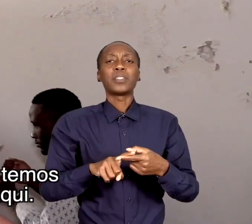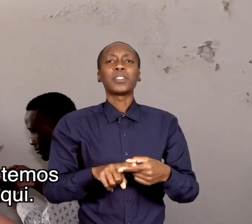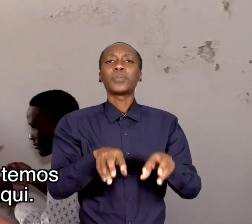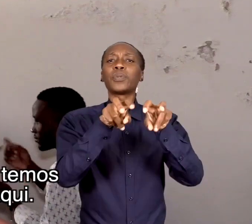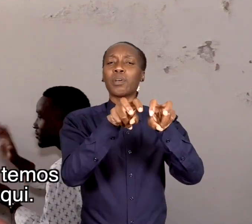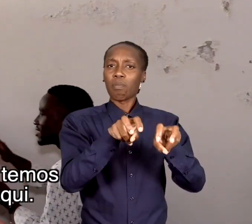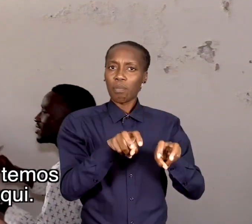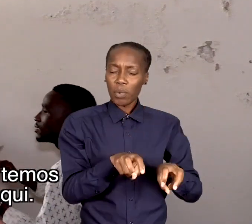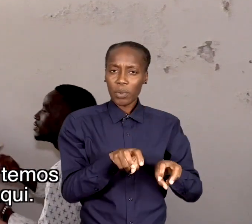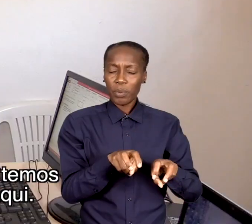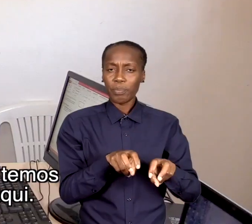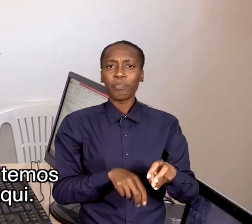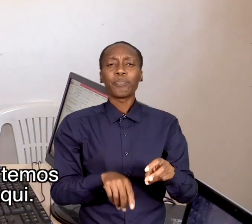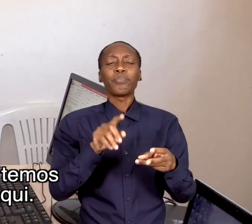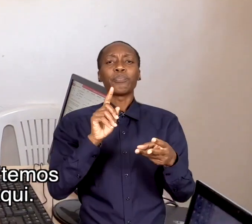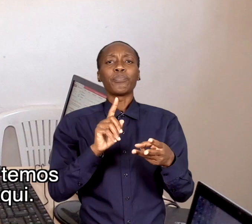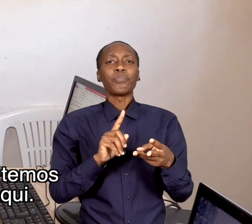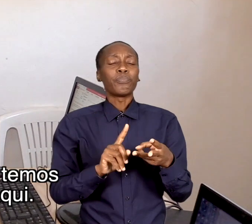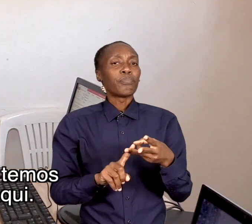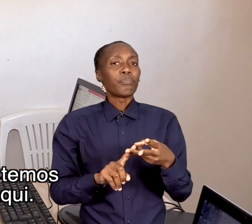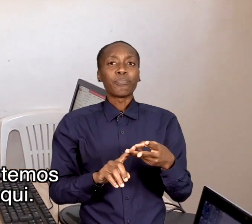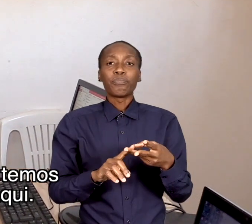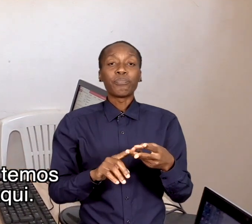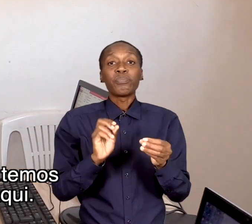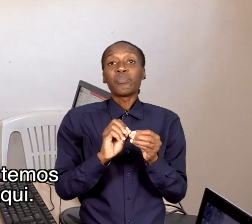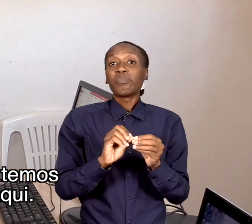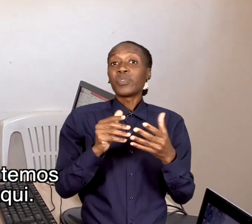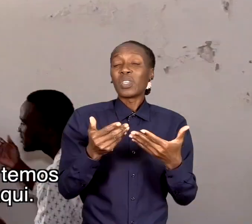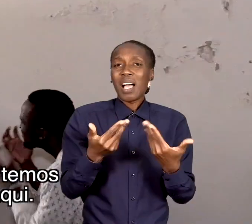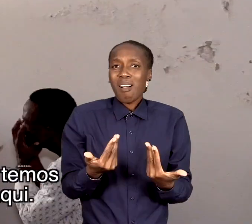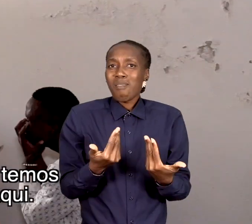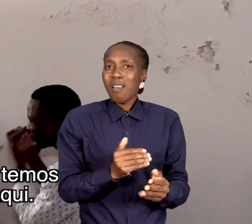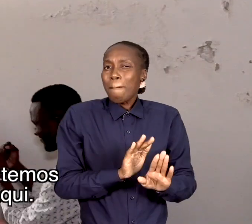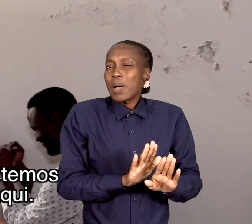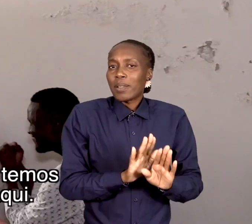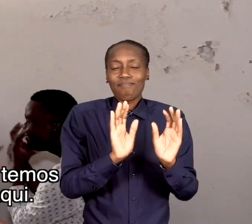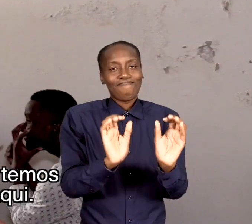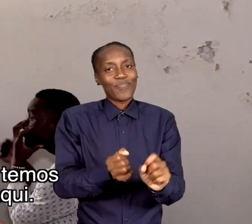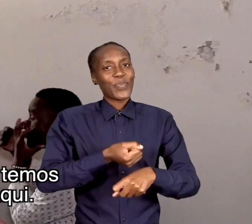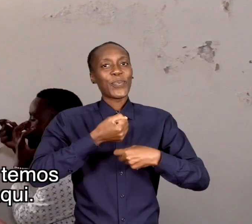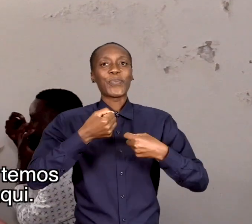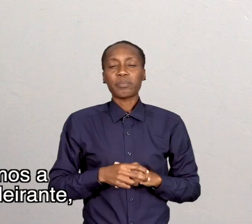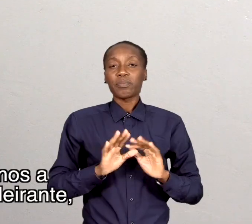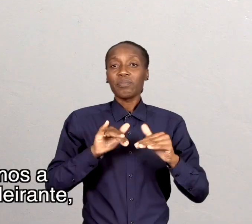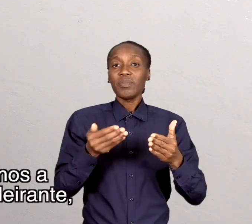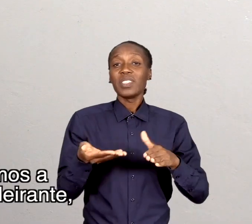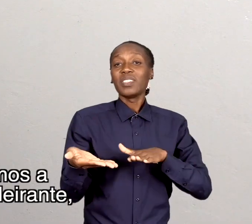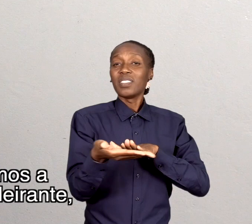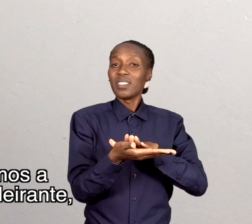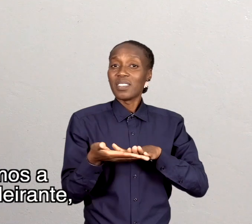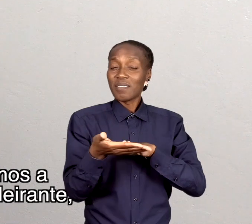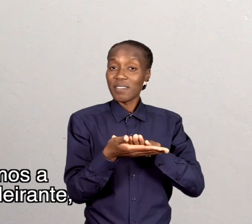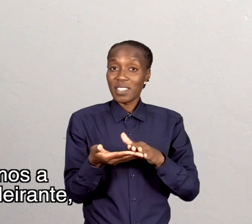mais alunos. E não temos a ideia de parar apenas aqui. Nesta